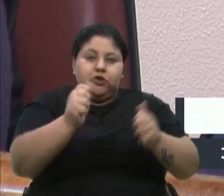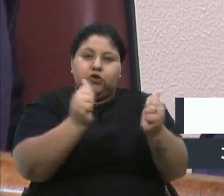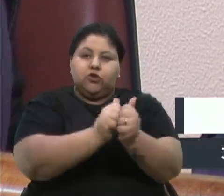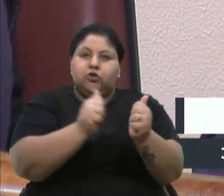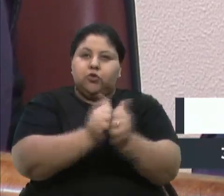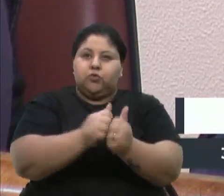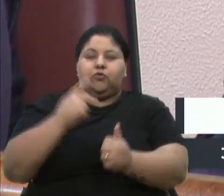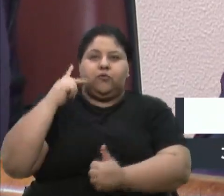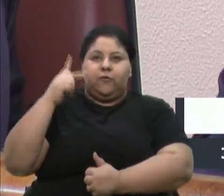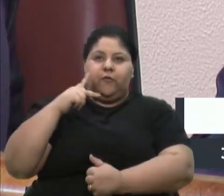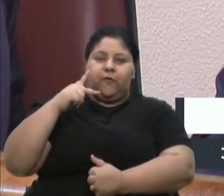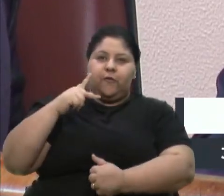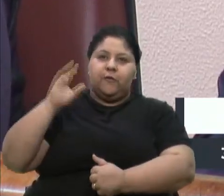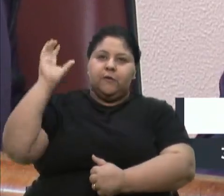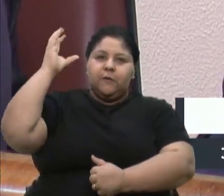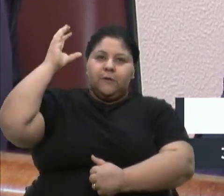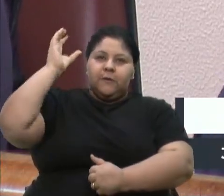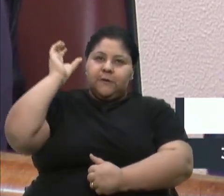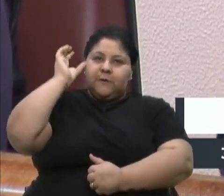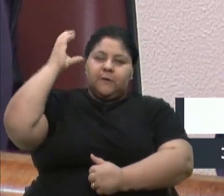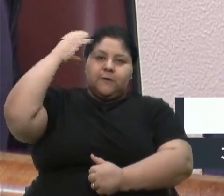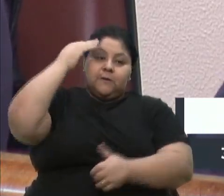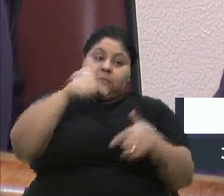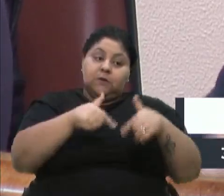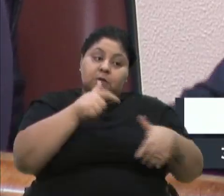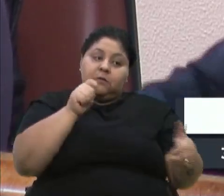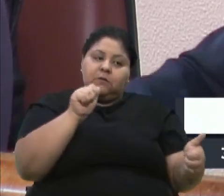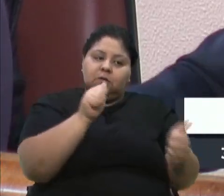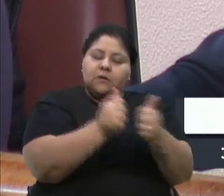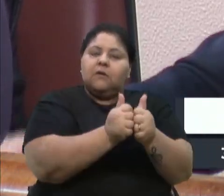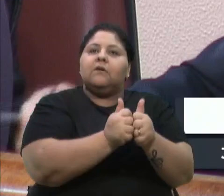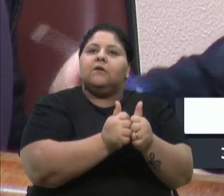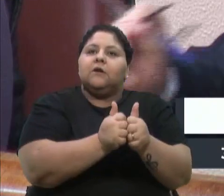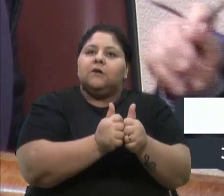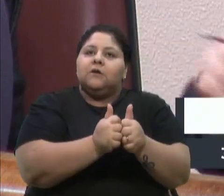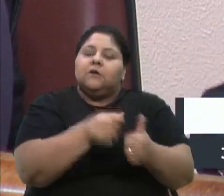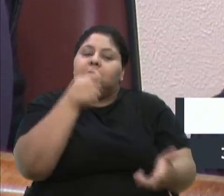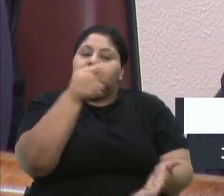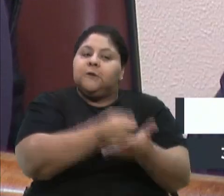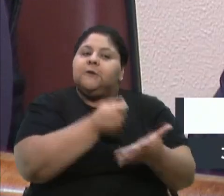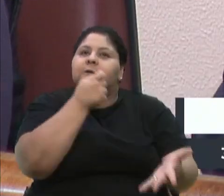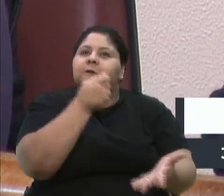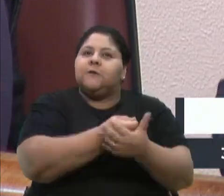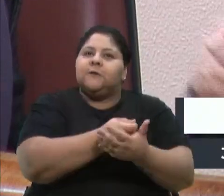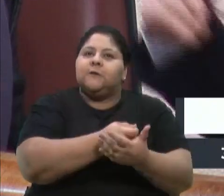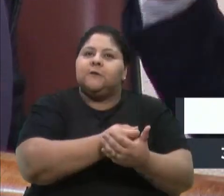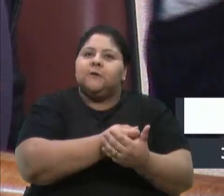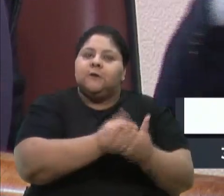está trabalhando junto nessa luta aí para a Casa do